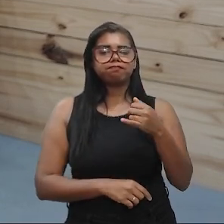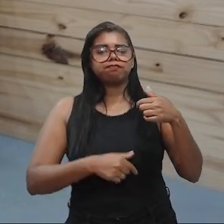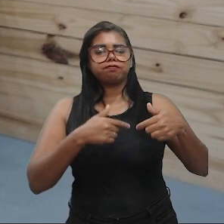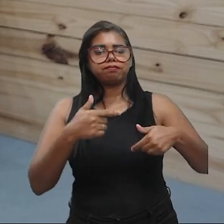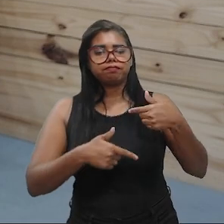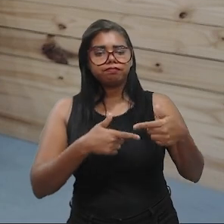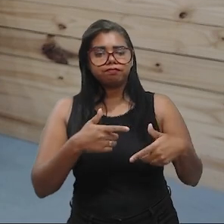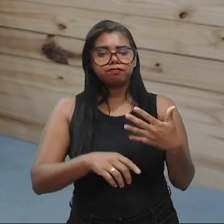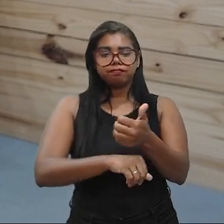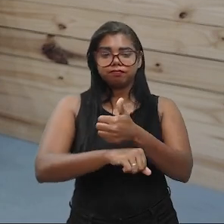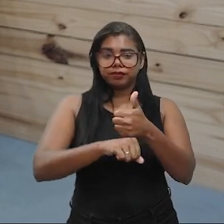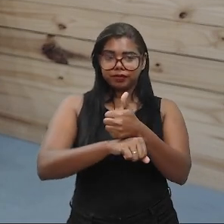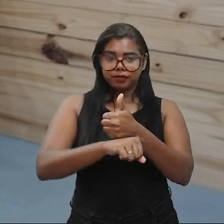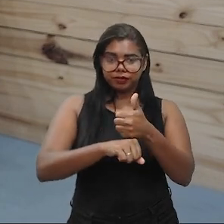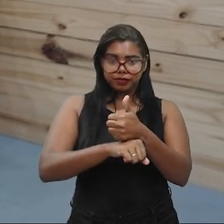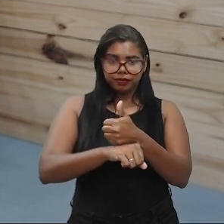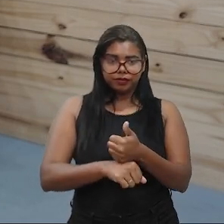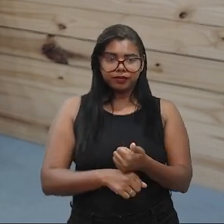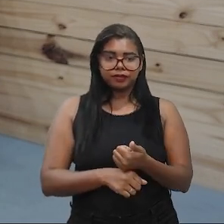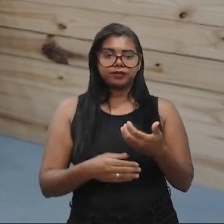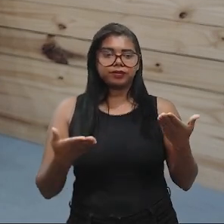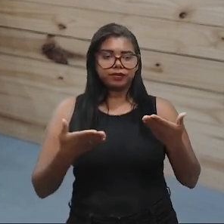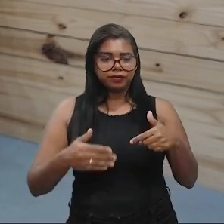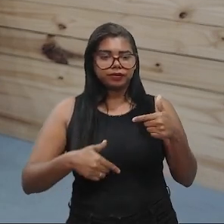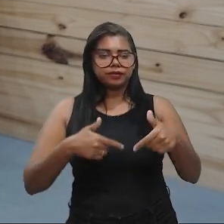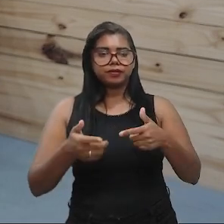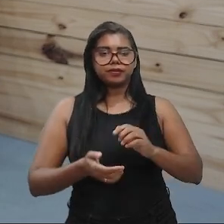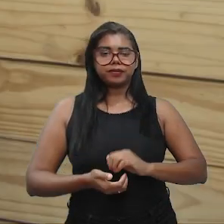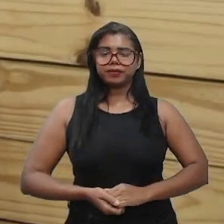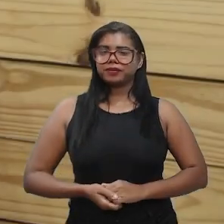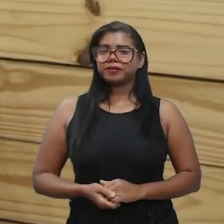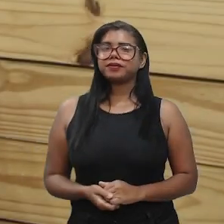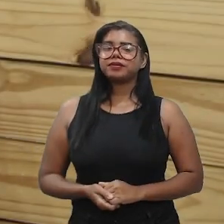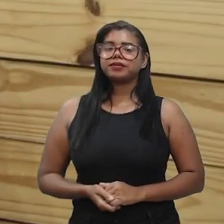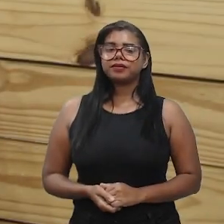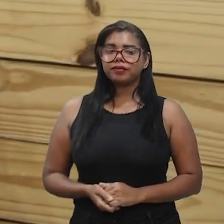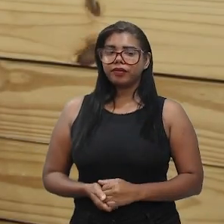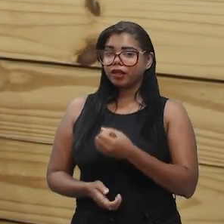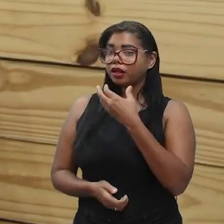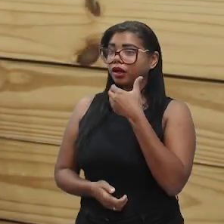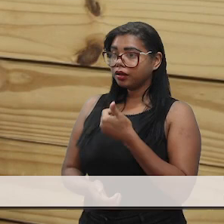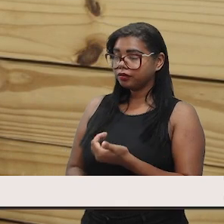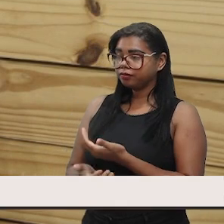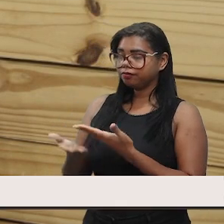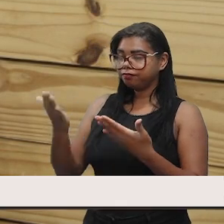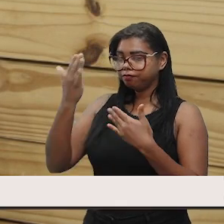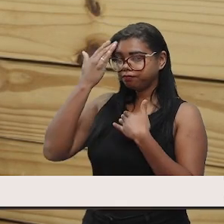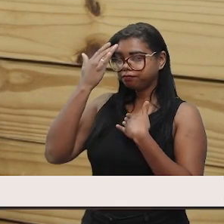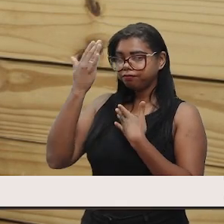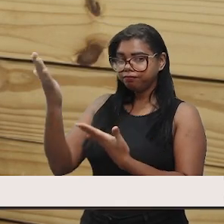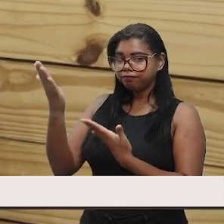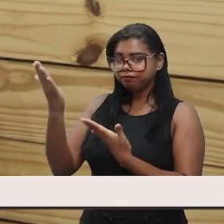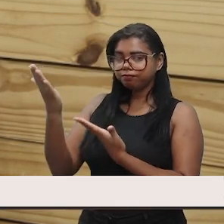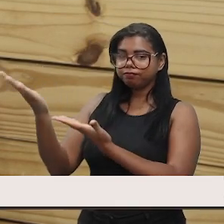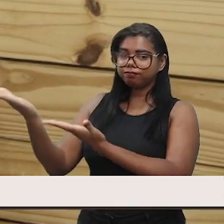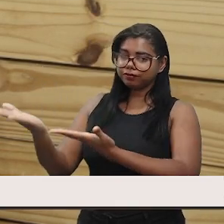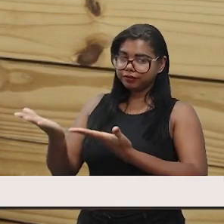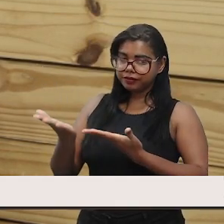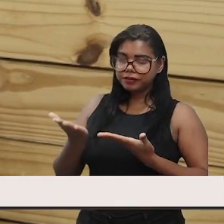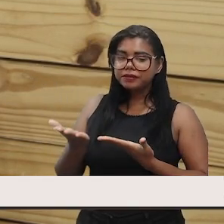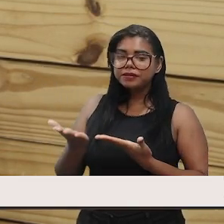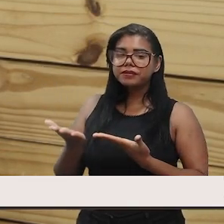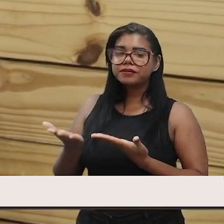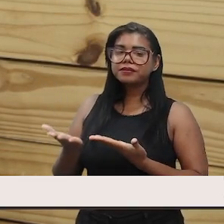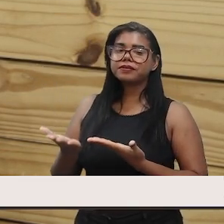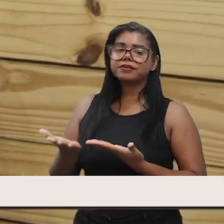relevante nesse momento atual do mercado de trabalho? Muito bom, professor. Antes de mais nada, agradecer aí ao convite, abraçar